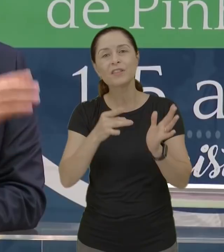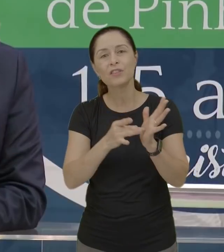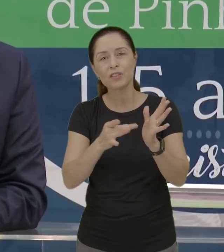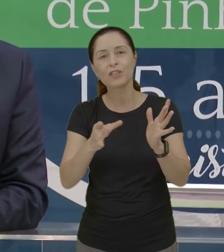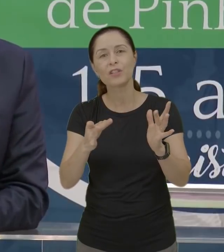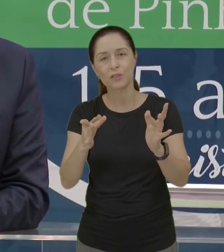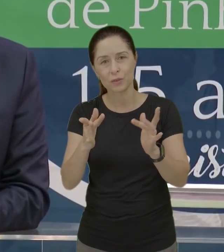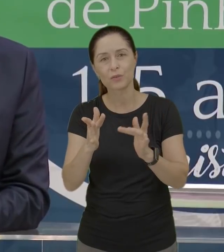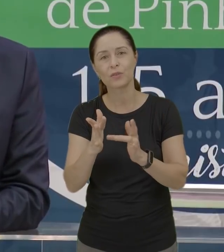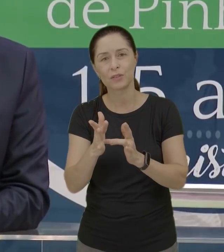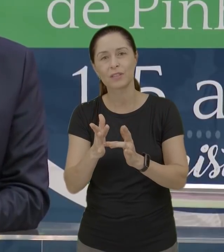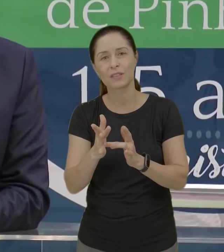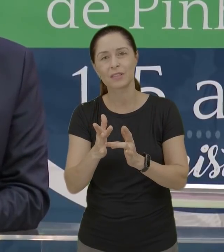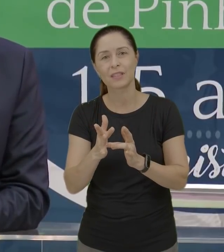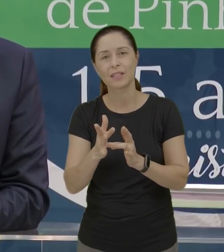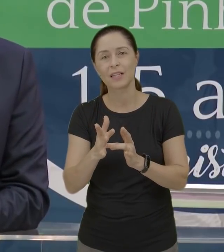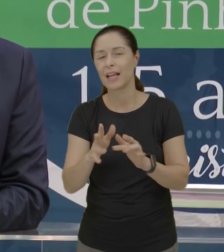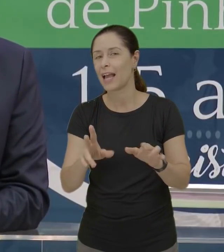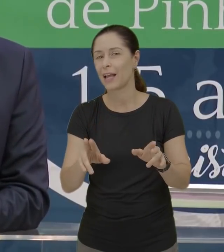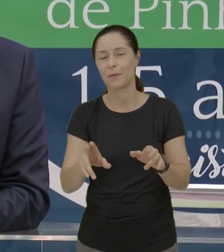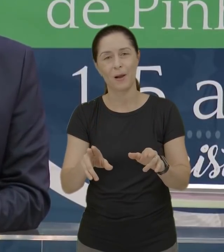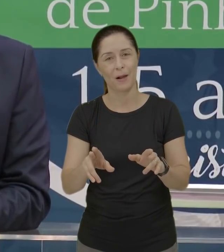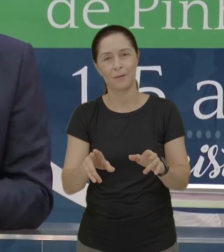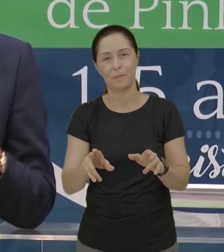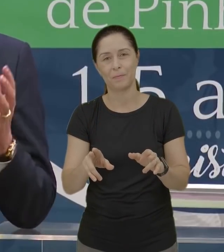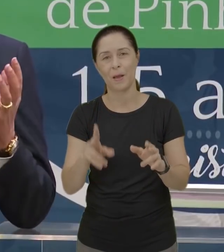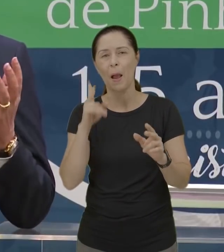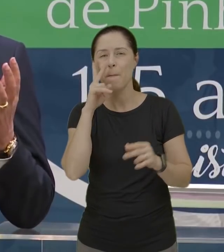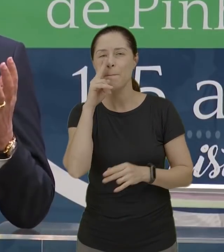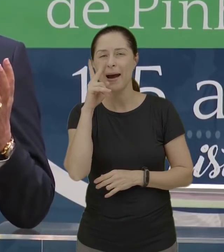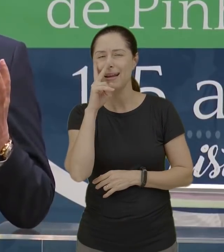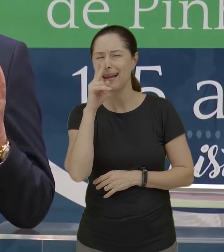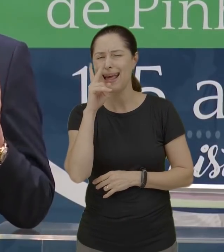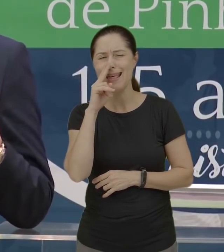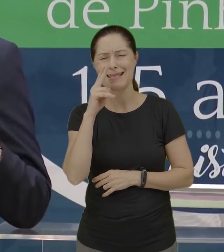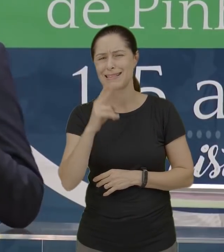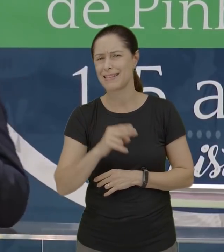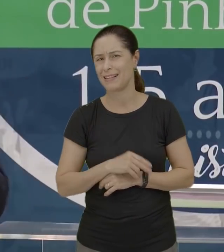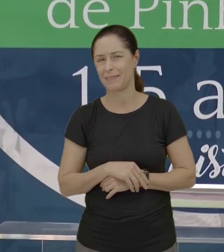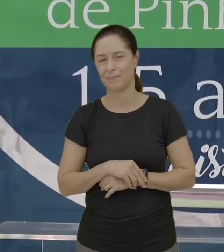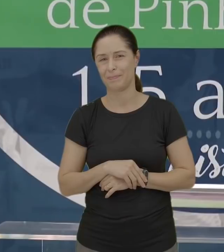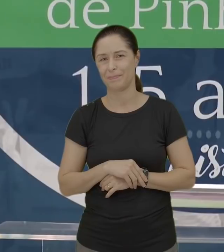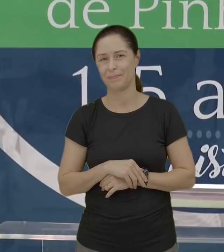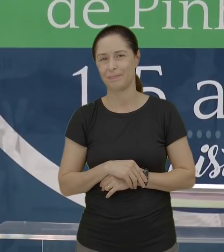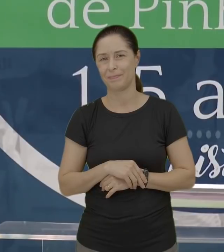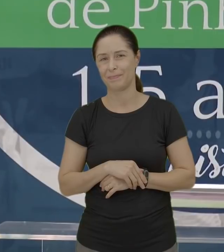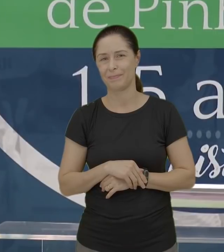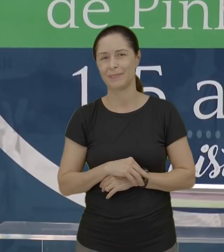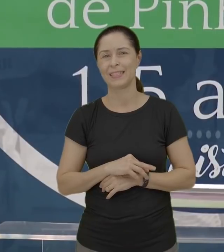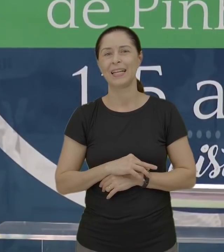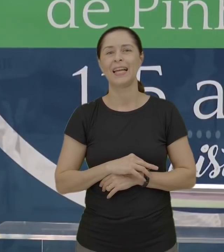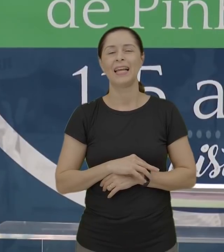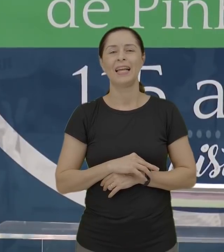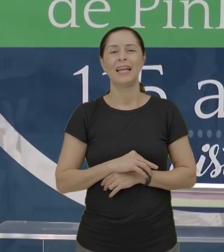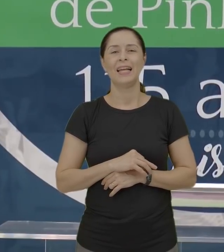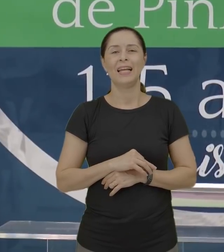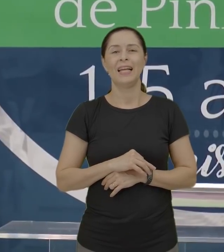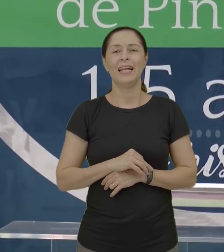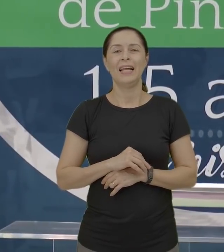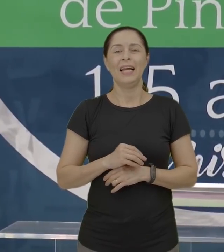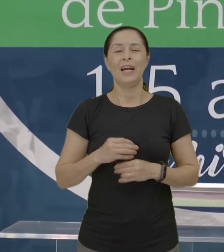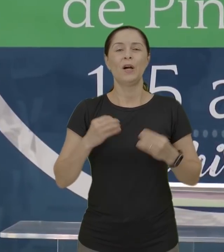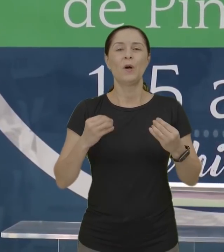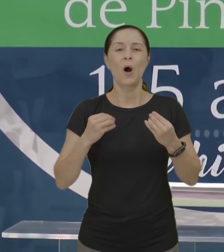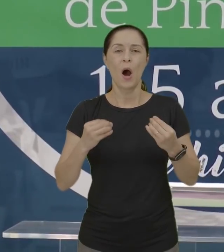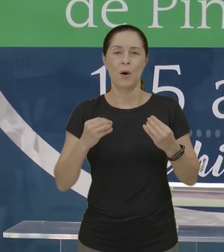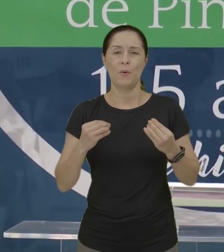filho, contou a história para ele. Porque não faz sentido você entender que Abraão pegou o rapaz, amarrou o